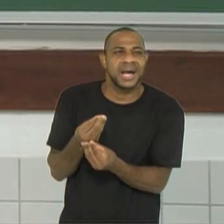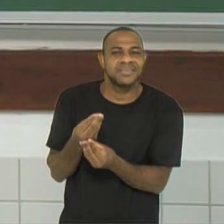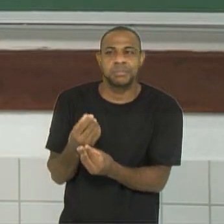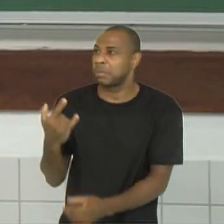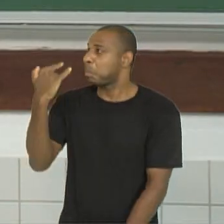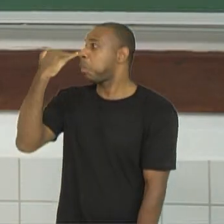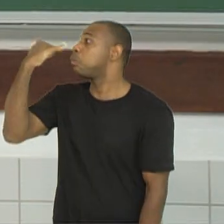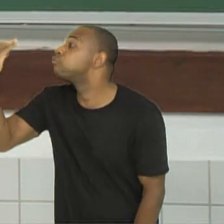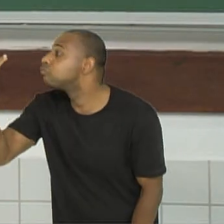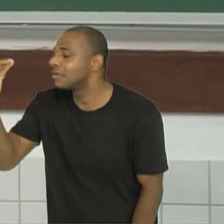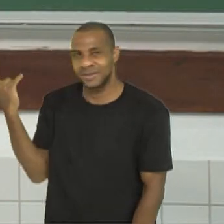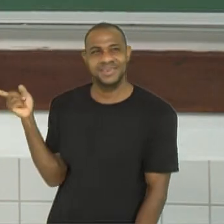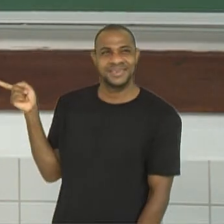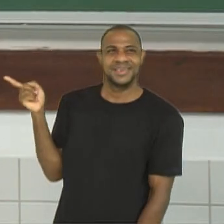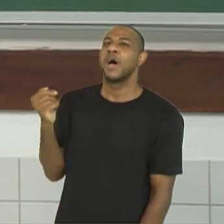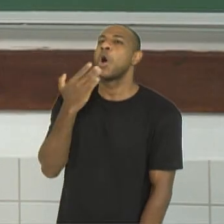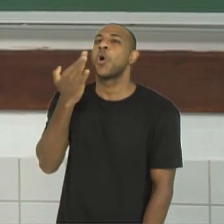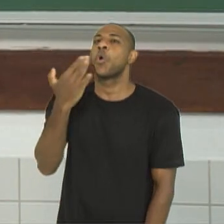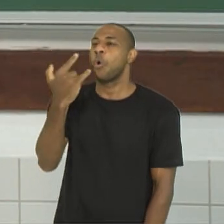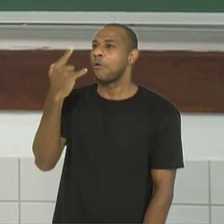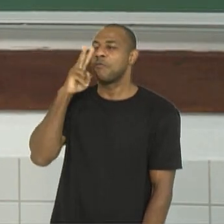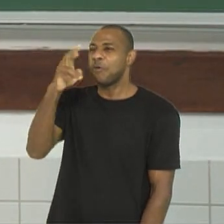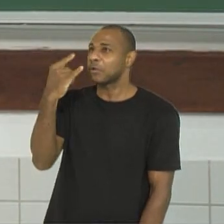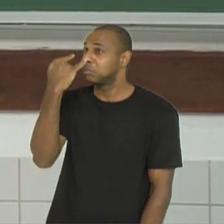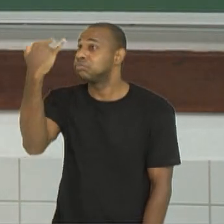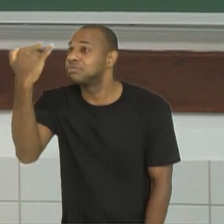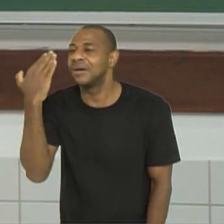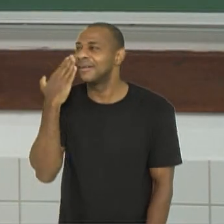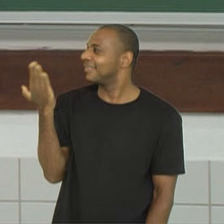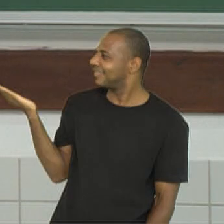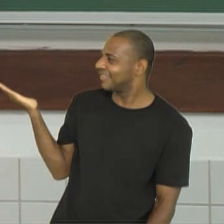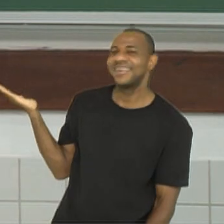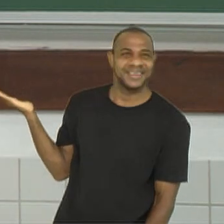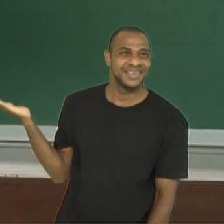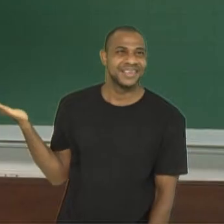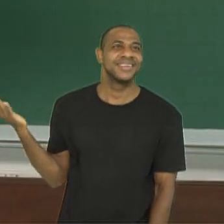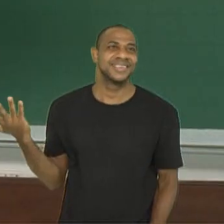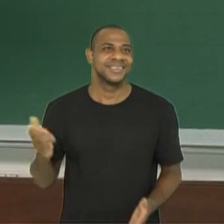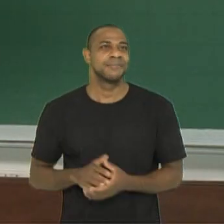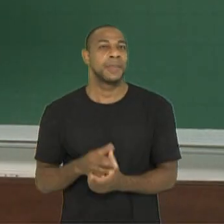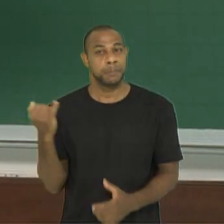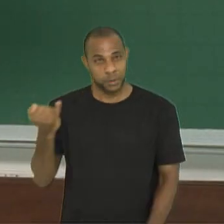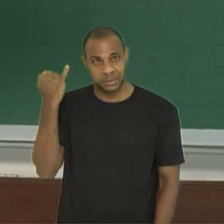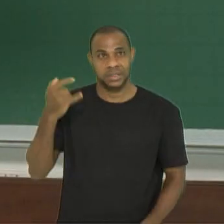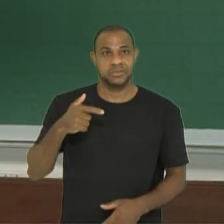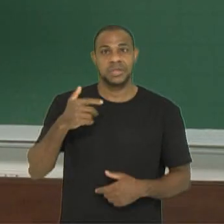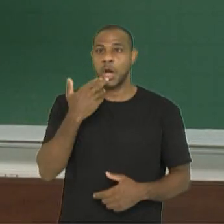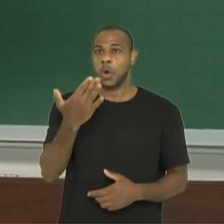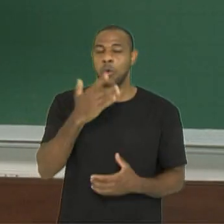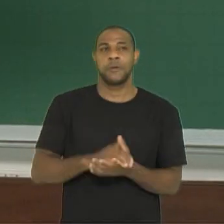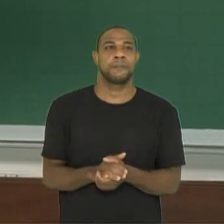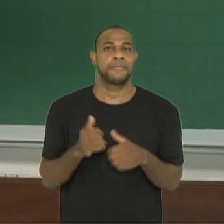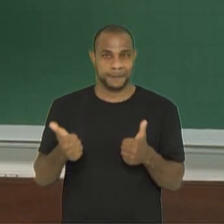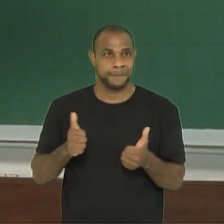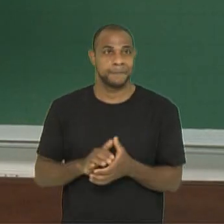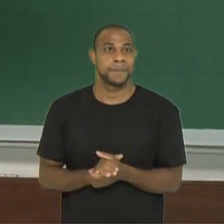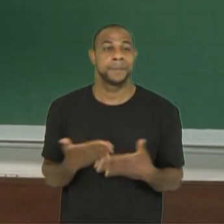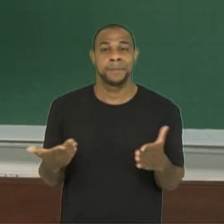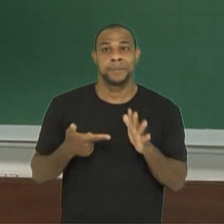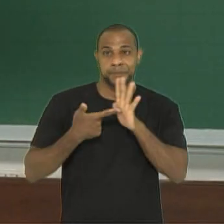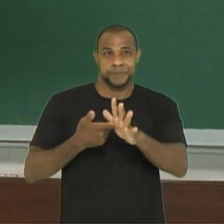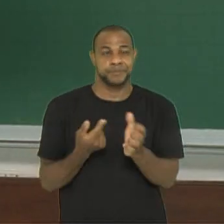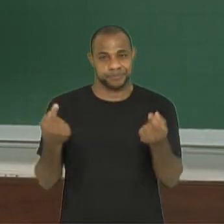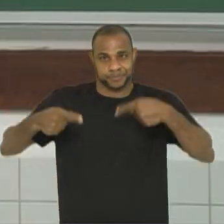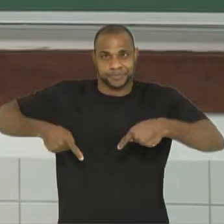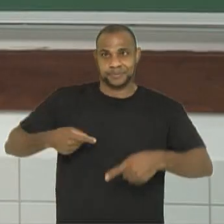sua atenção para algumas questões na sociedade, tá? Então é muito importante essa função das cores, tá legal? Beleza, aí eu trago aqui nosso